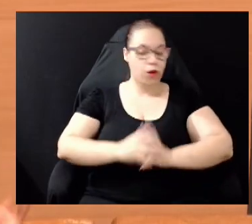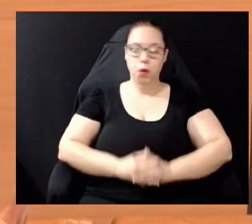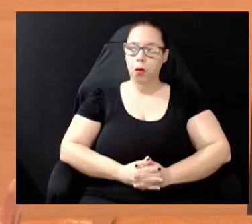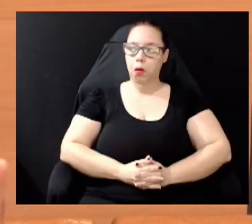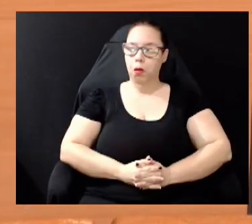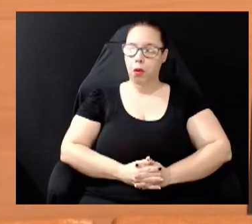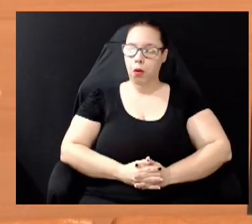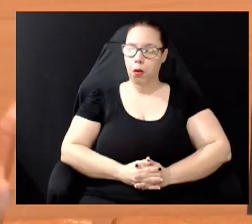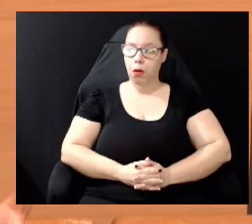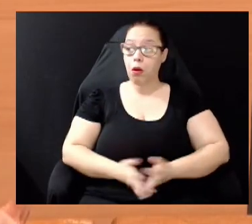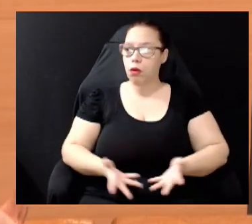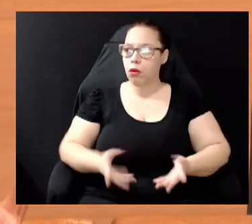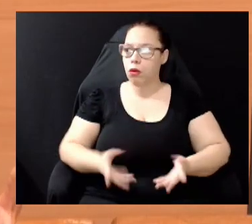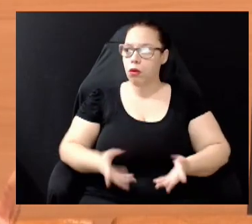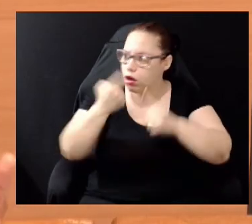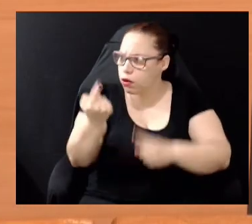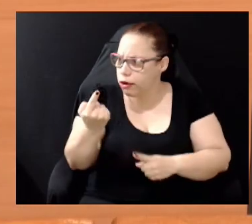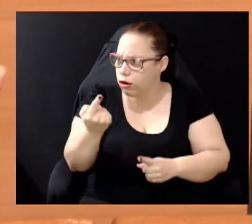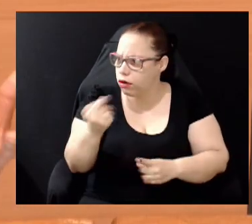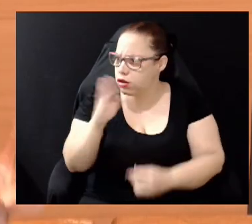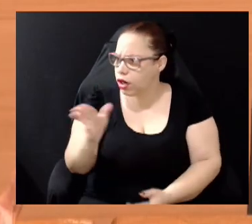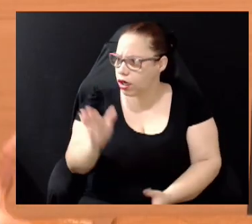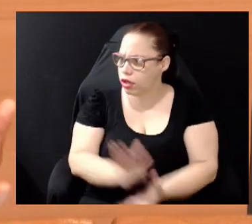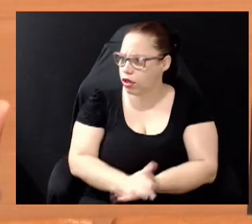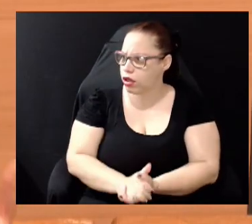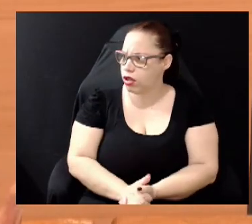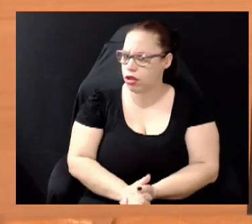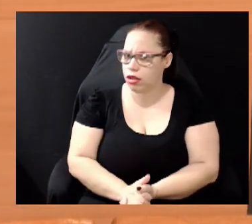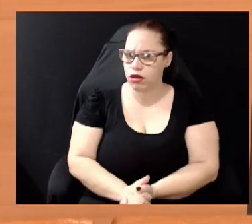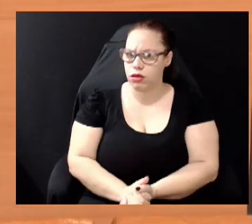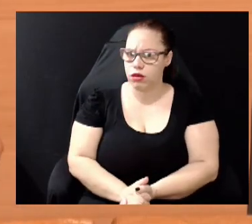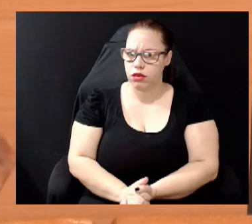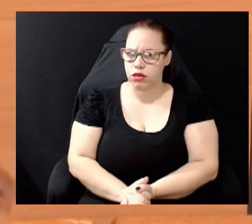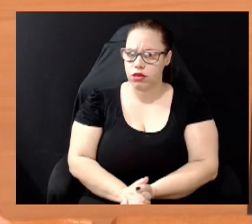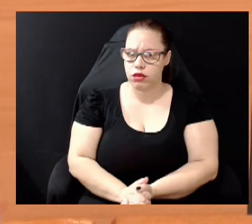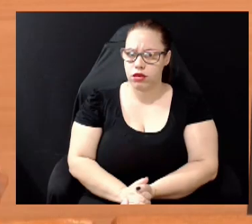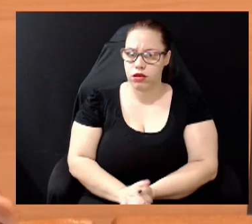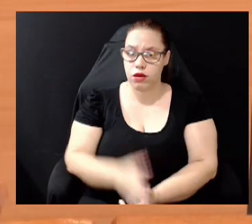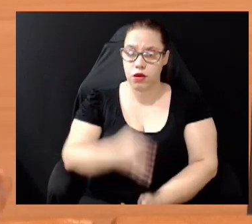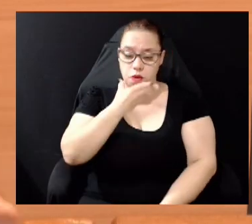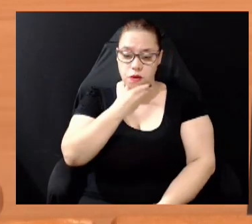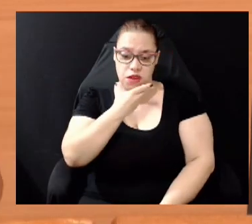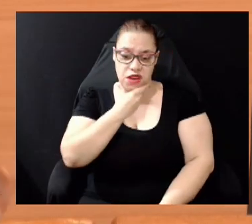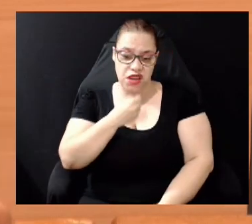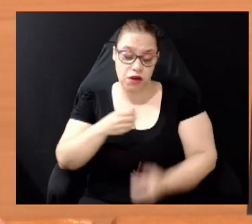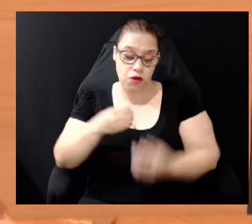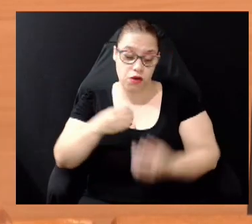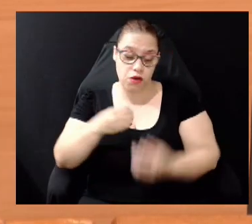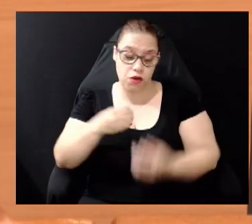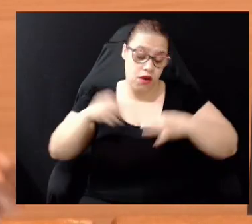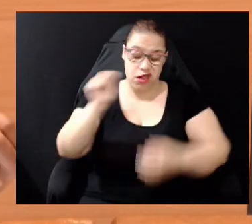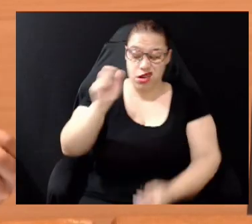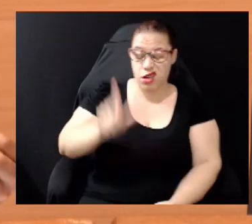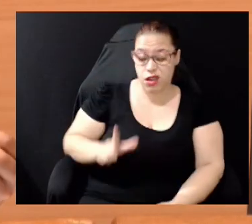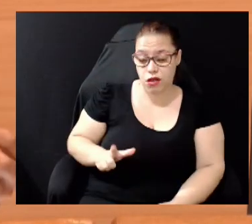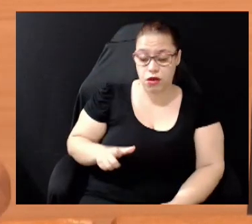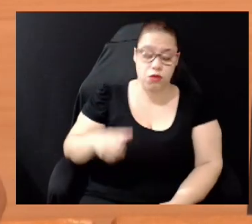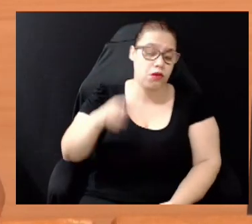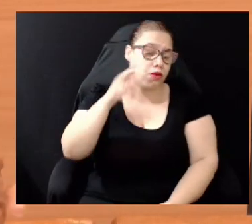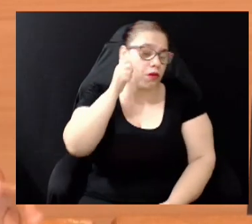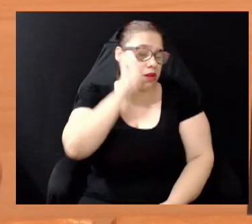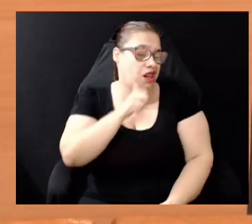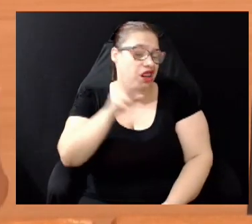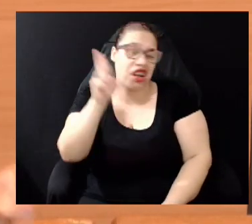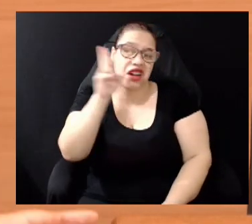Apesar da gente ter superado, né, as meninas vestem rosa e os meninos vestem azul, a gente ainda passa isso quando a gente está no ambiente escolar. E isso